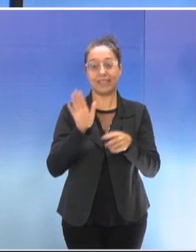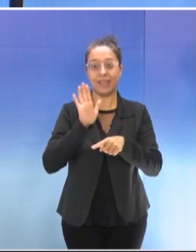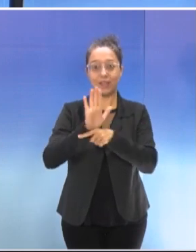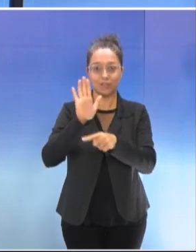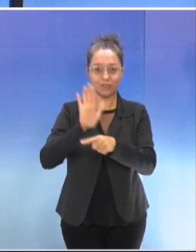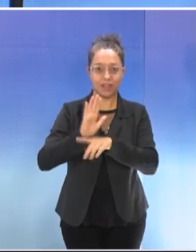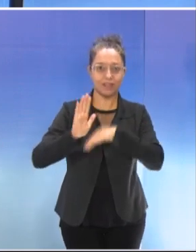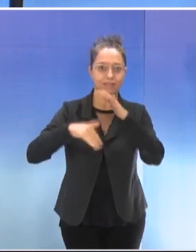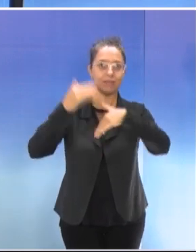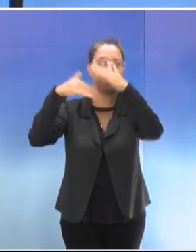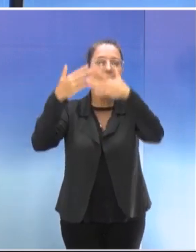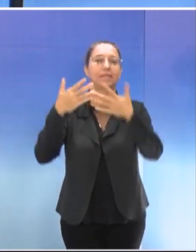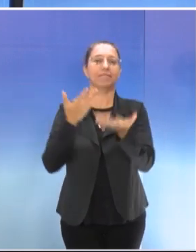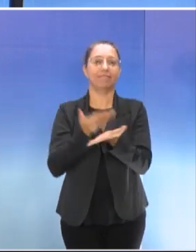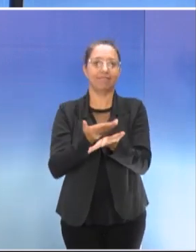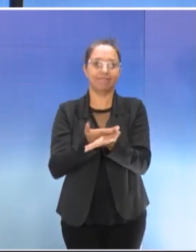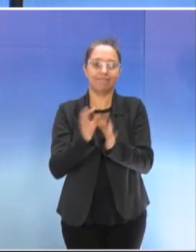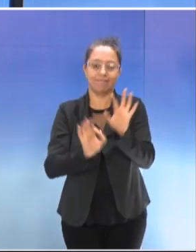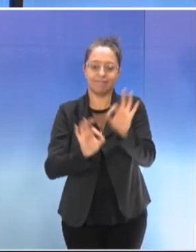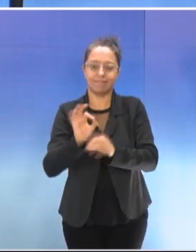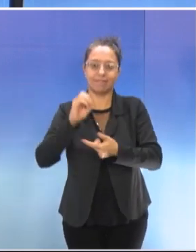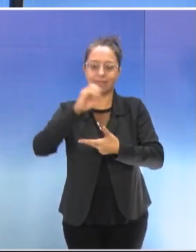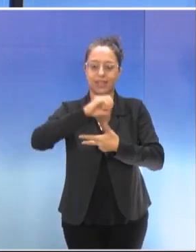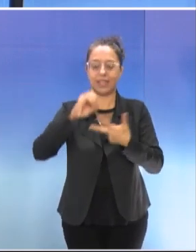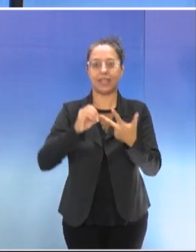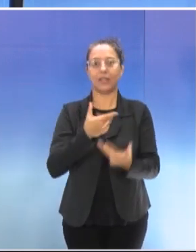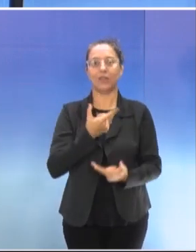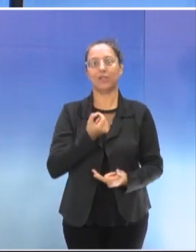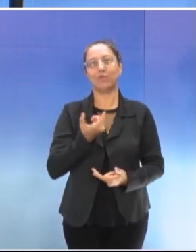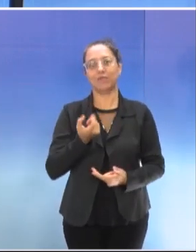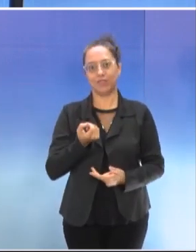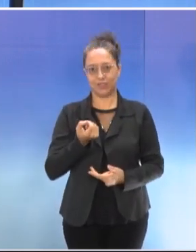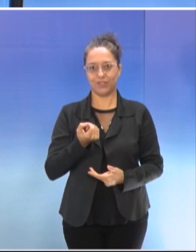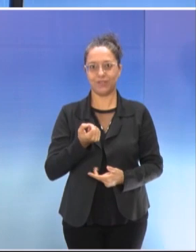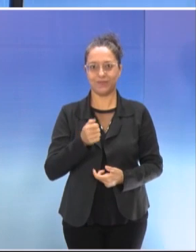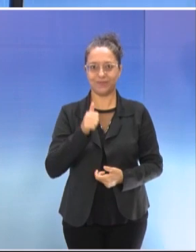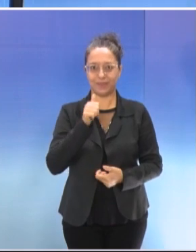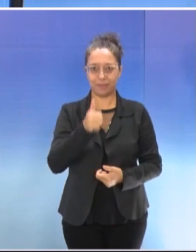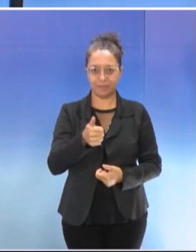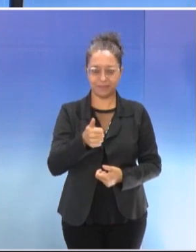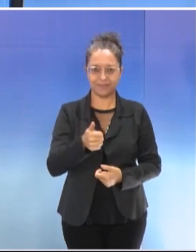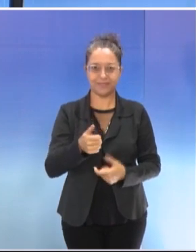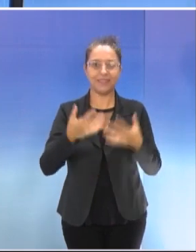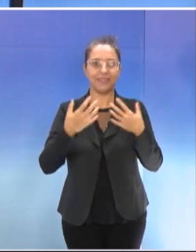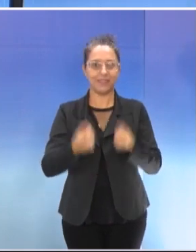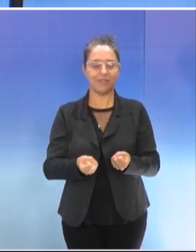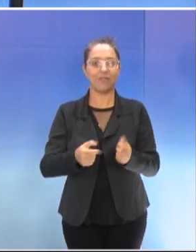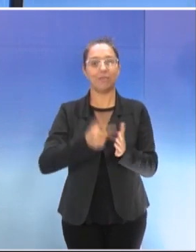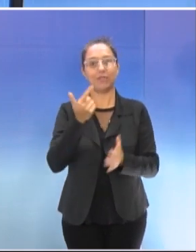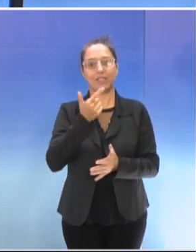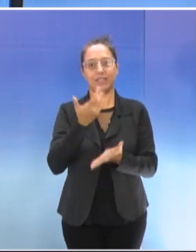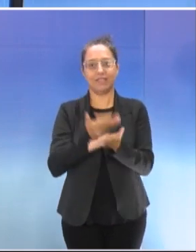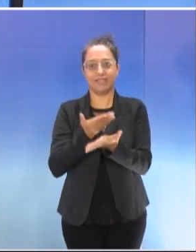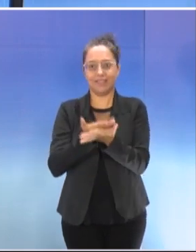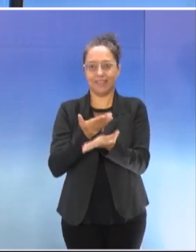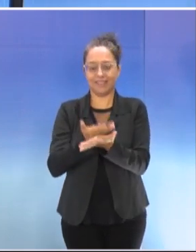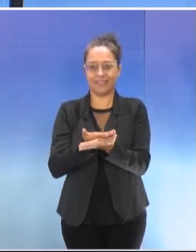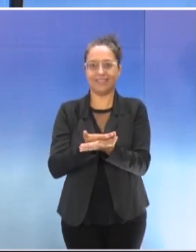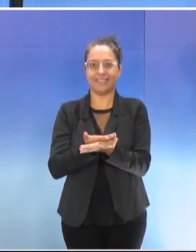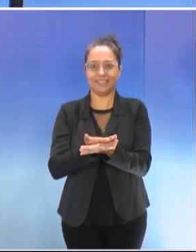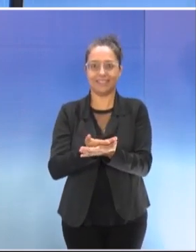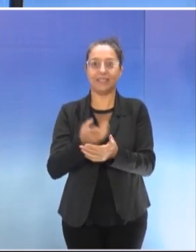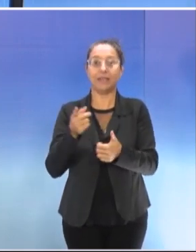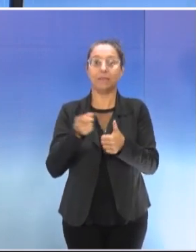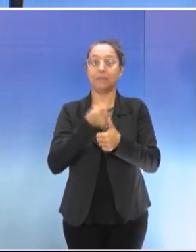te ajudar nessa jornada preparatória para o Enem 2020, tá certo? Nós vamos para a nossa